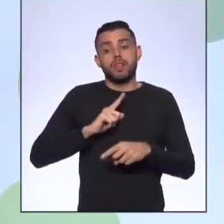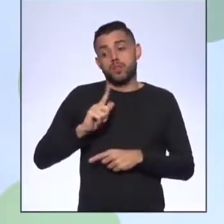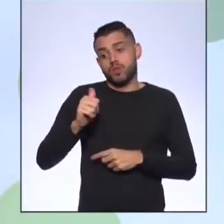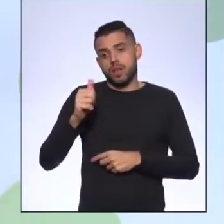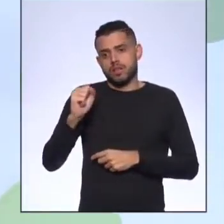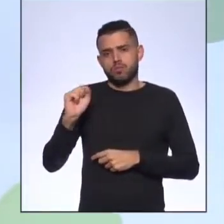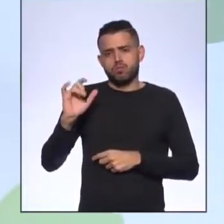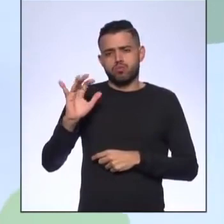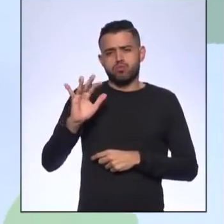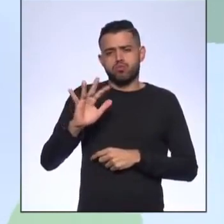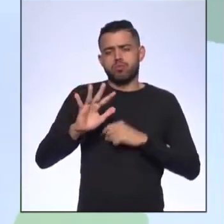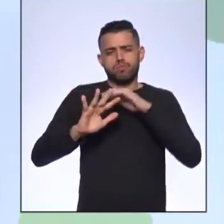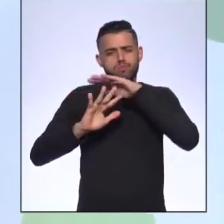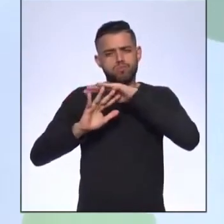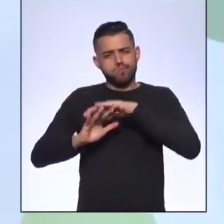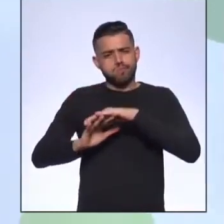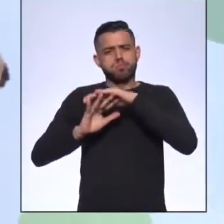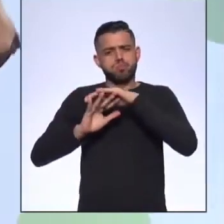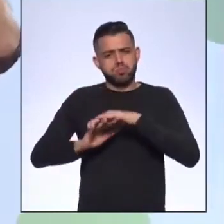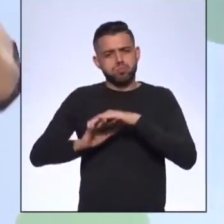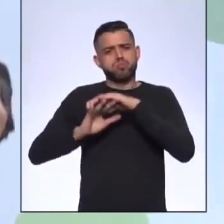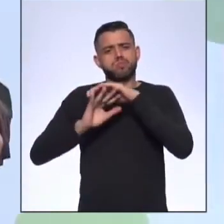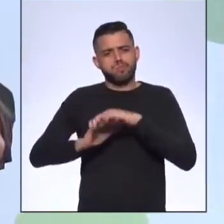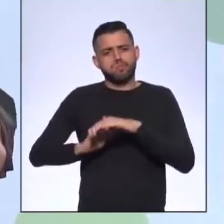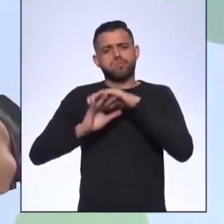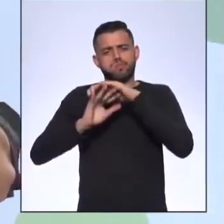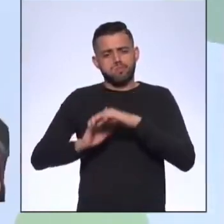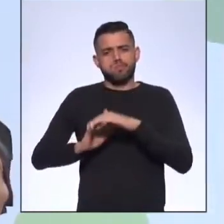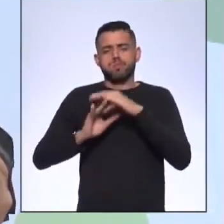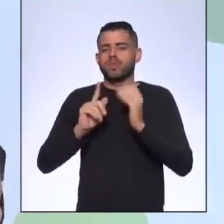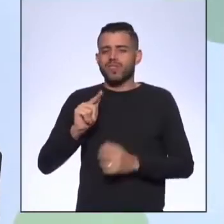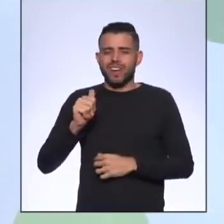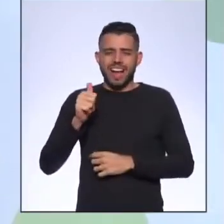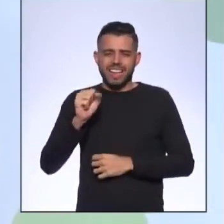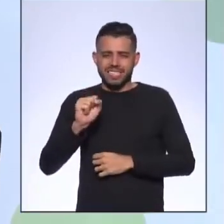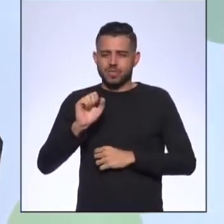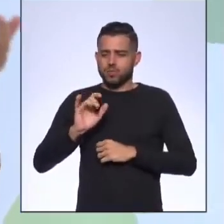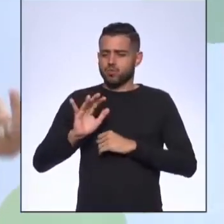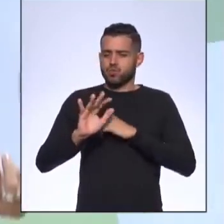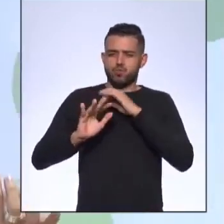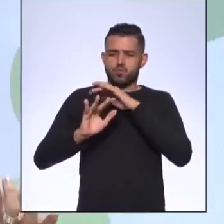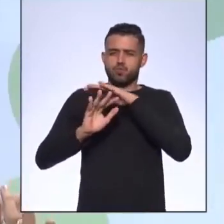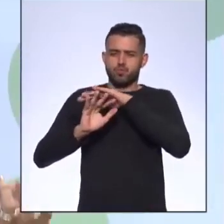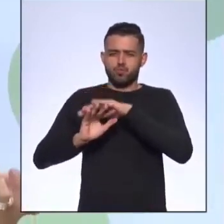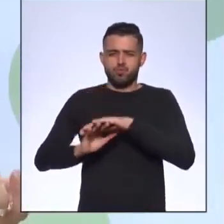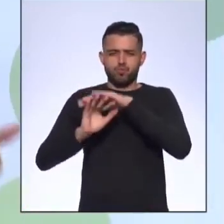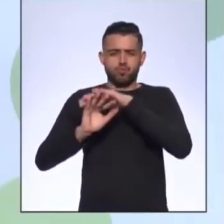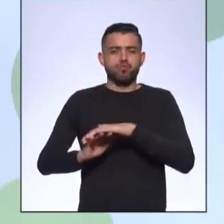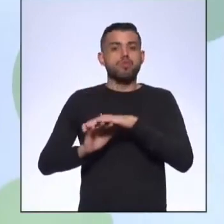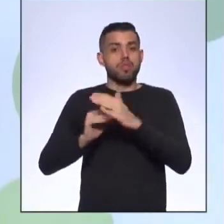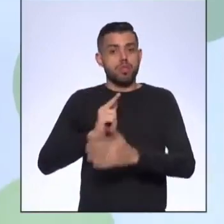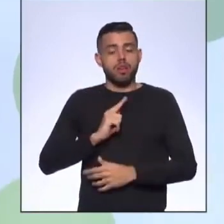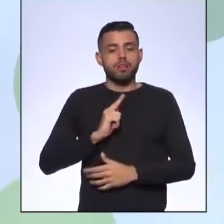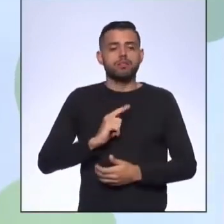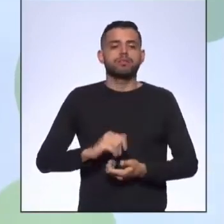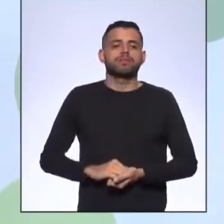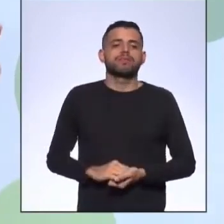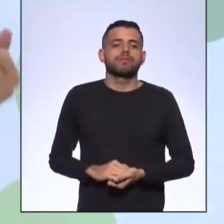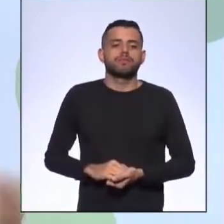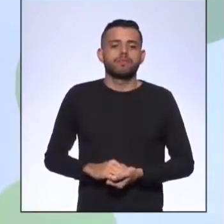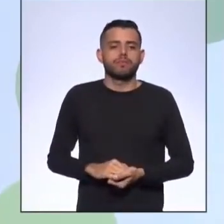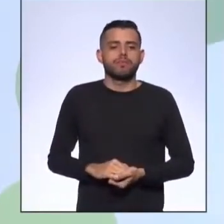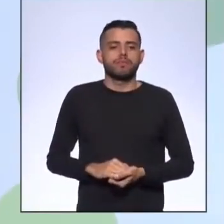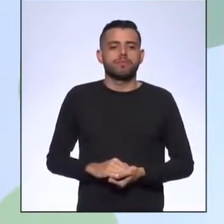beleza? Quando você está pressionando o gás, né? Você põe uma pressão em cima do gás, aí chama de pode ser um trabalho positivo, né, Fábio? Ou um trabalho pode ser